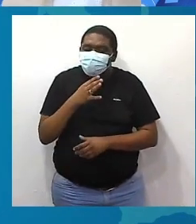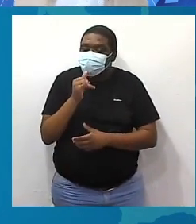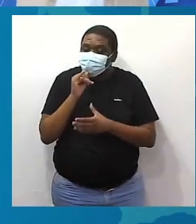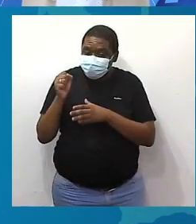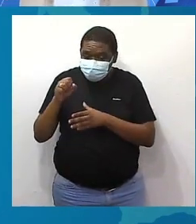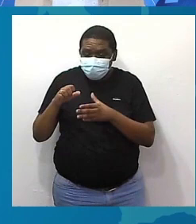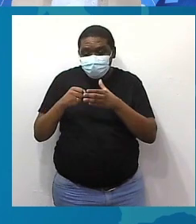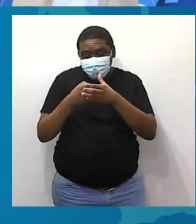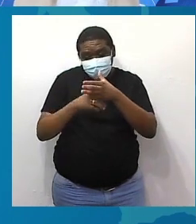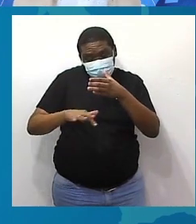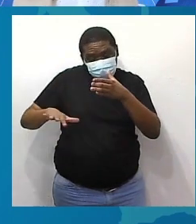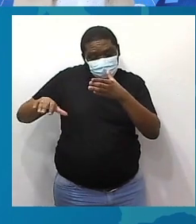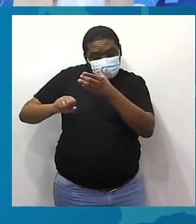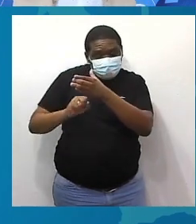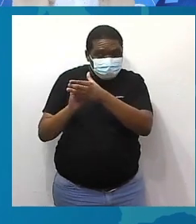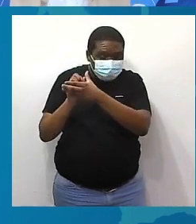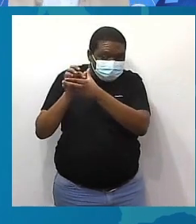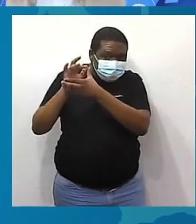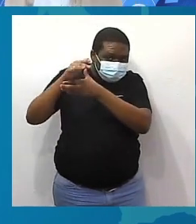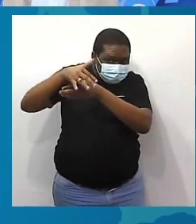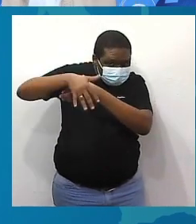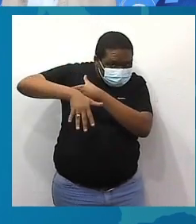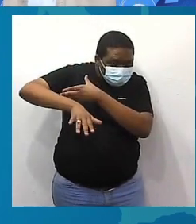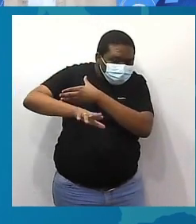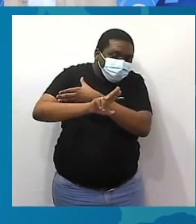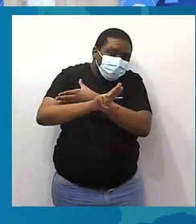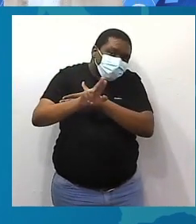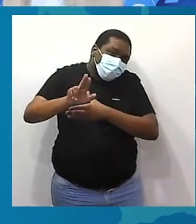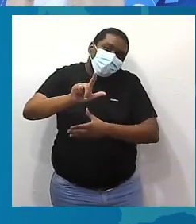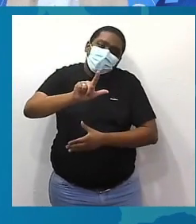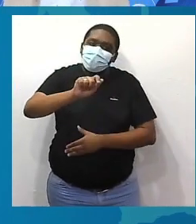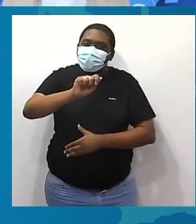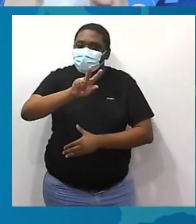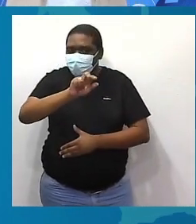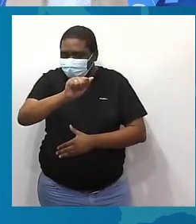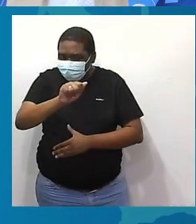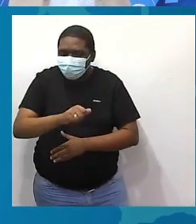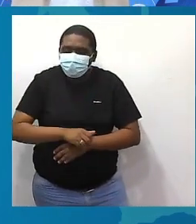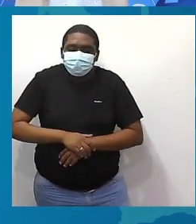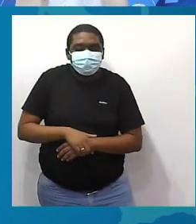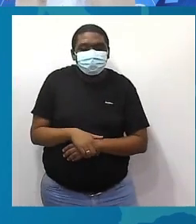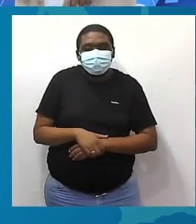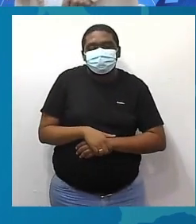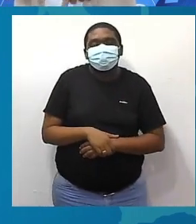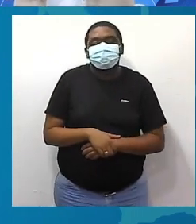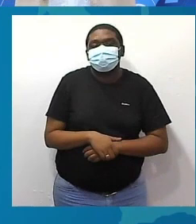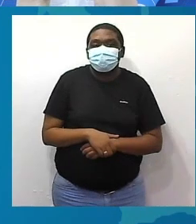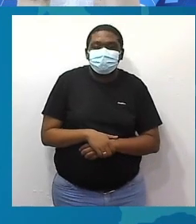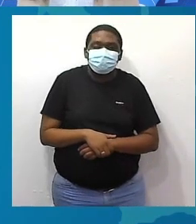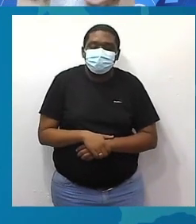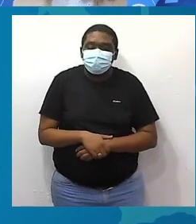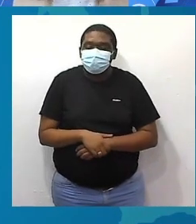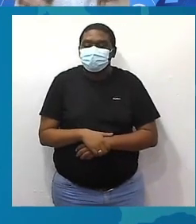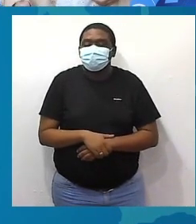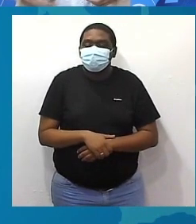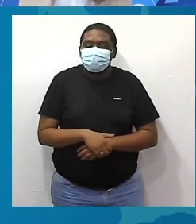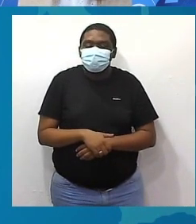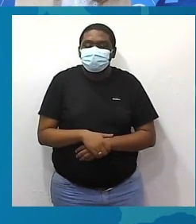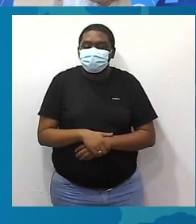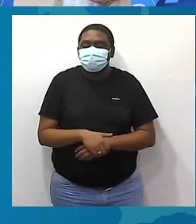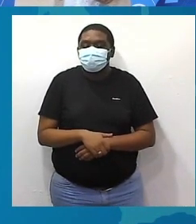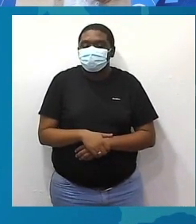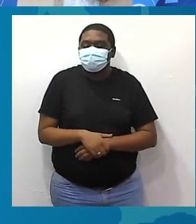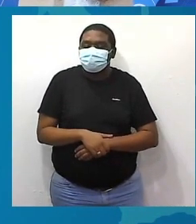atingindo a superfície, a gente deixa de chamar de magma e passa a chamar esse magma aí de